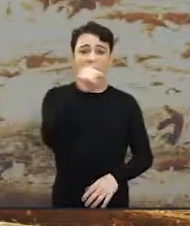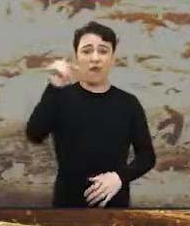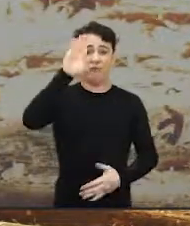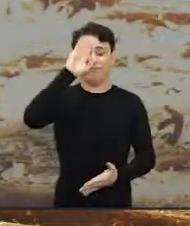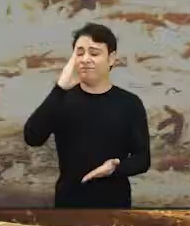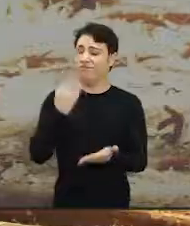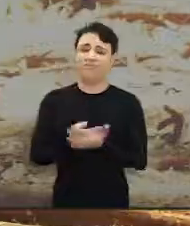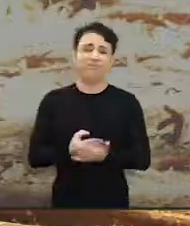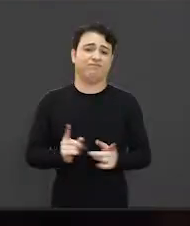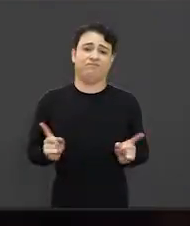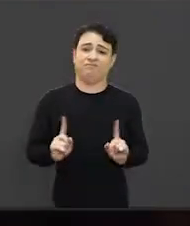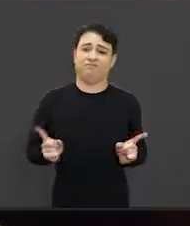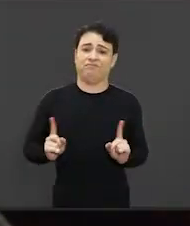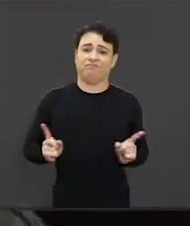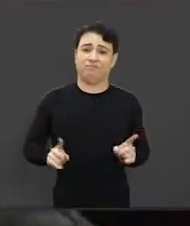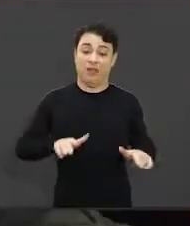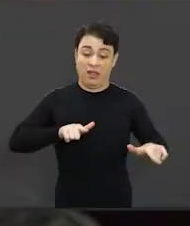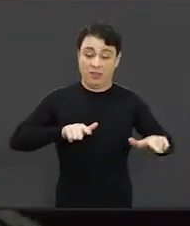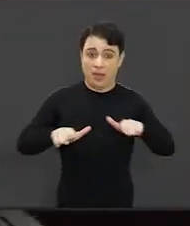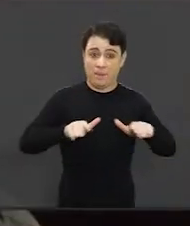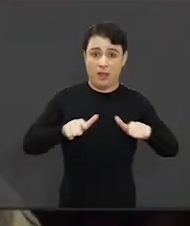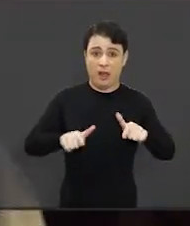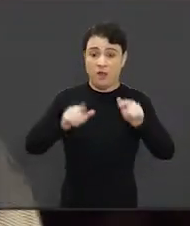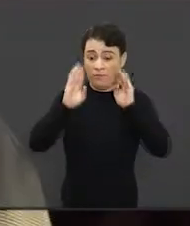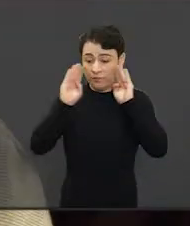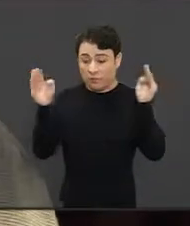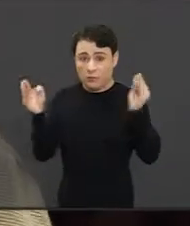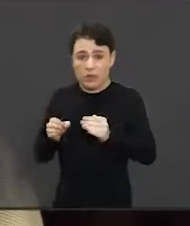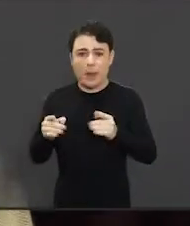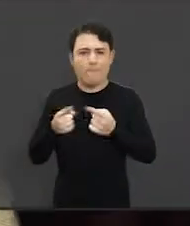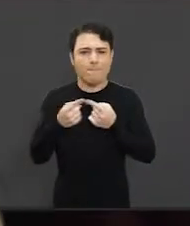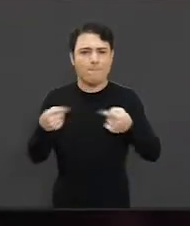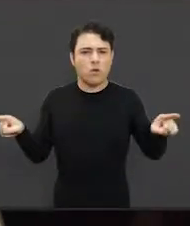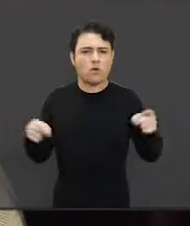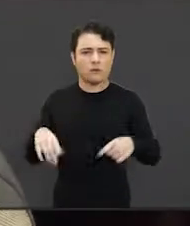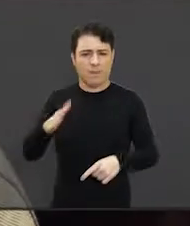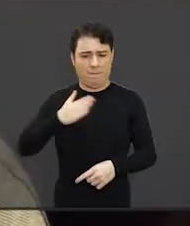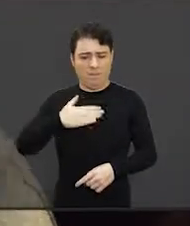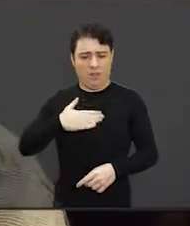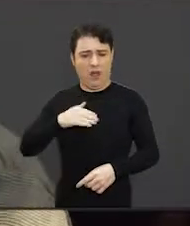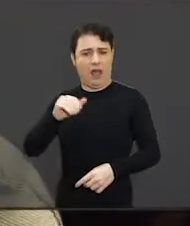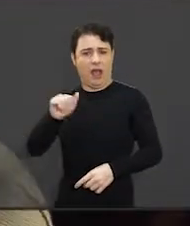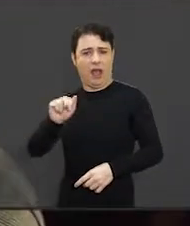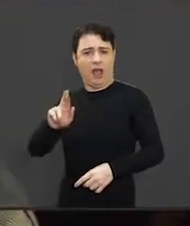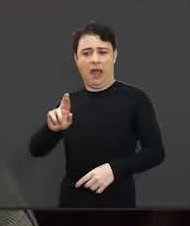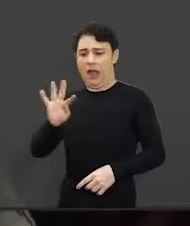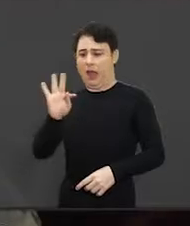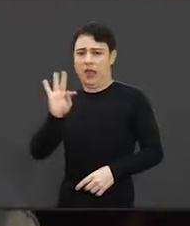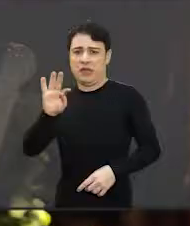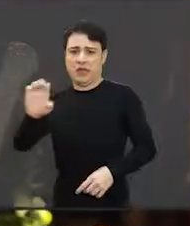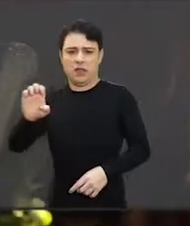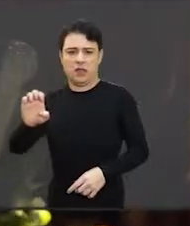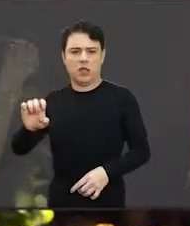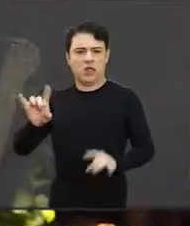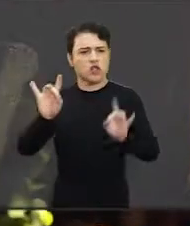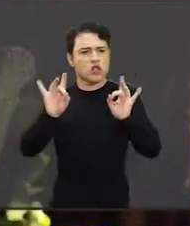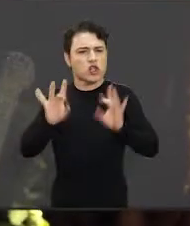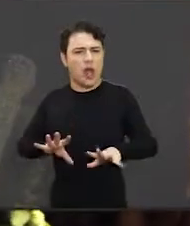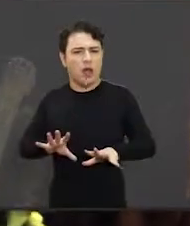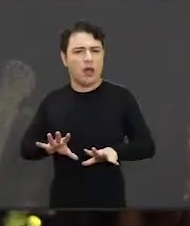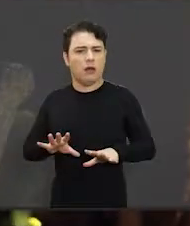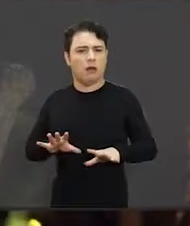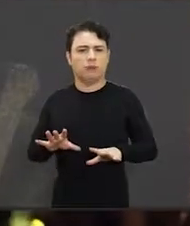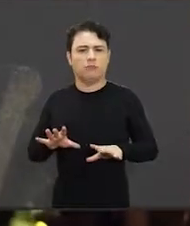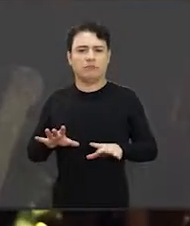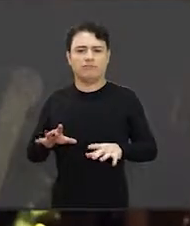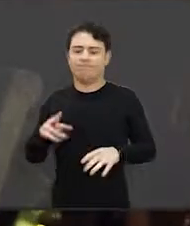eu digo, sabe? Como carreira, viver da sua música, da sua arte, está muito longe do ideal. Não adianta só ter a